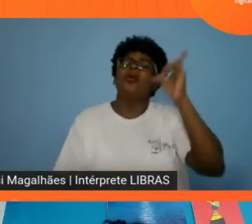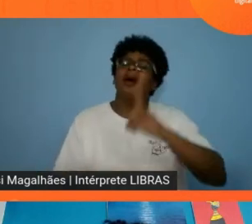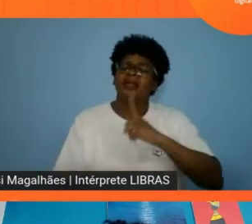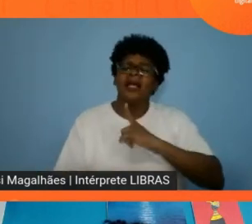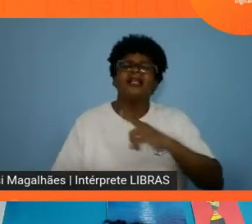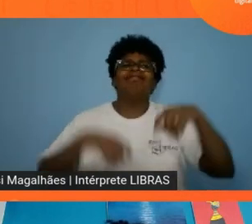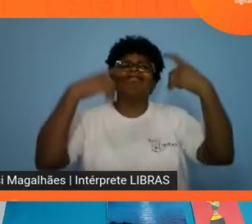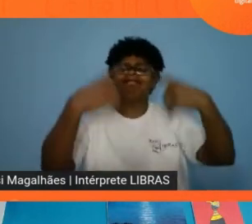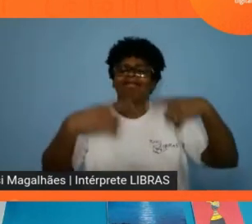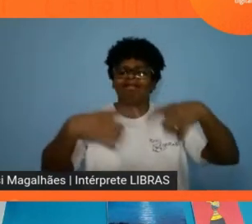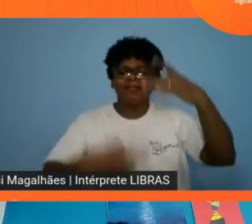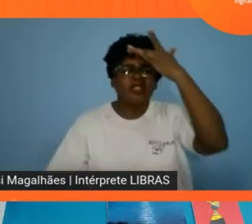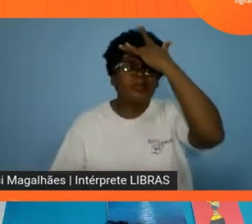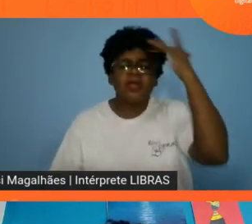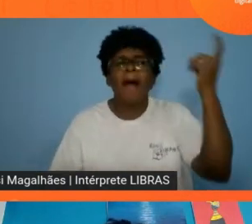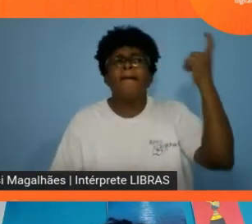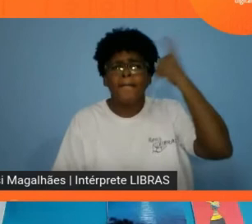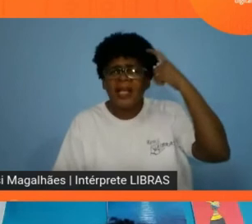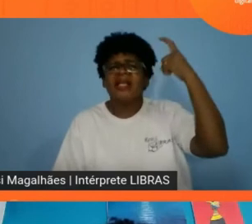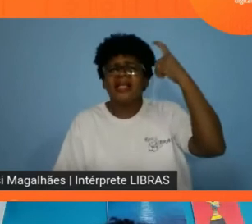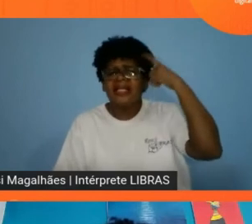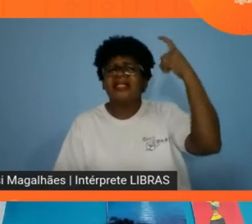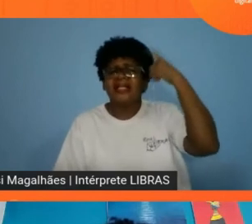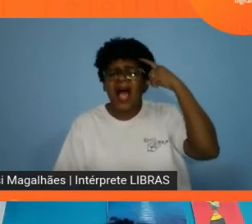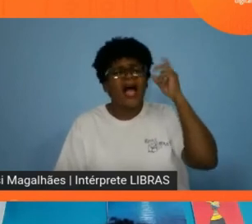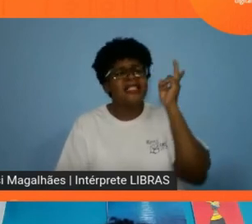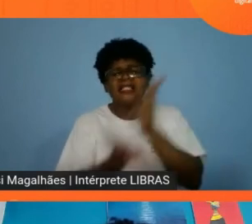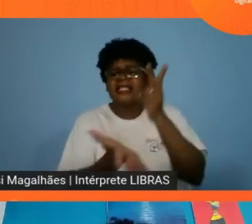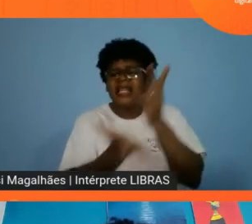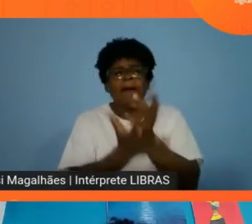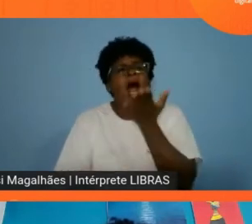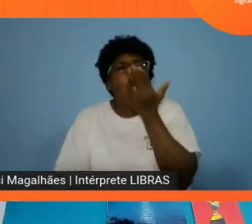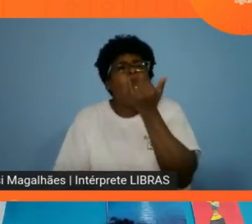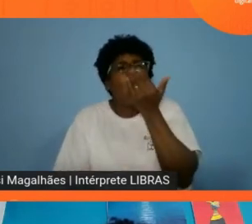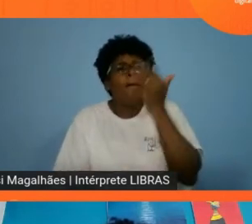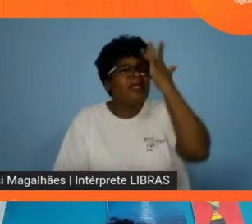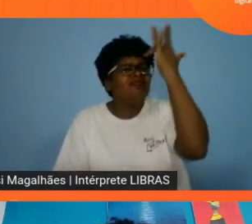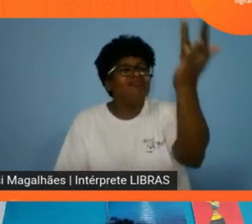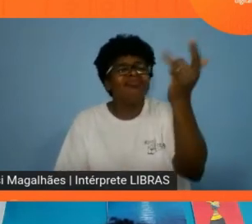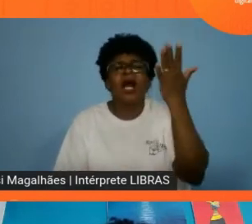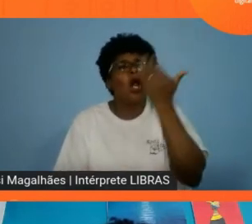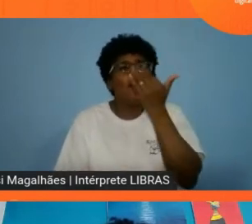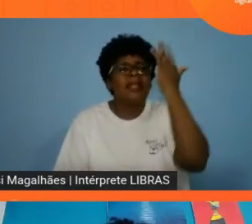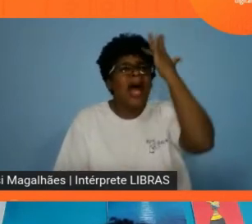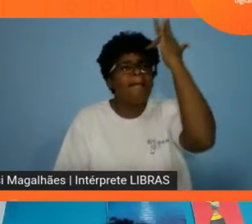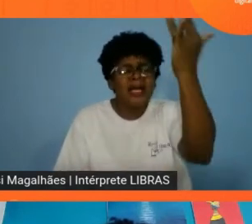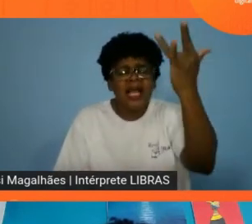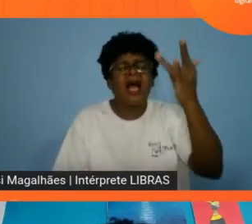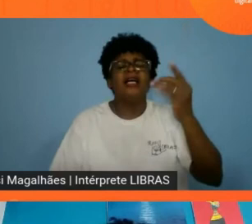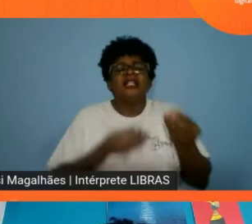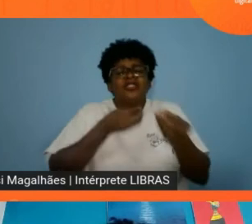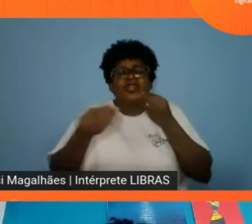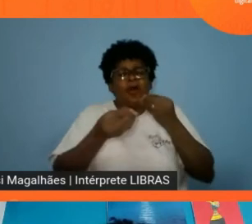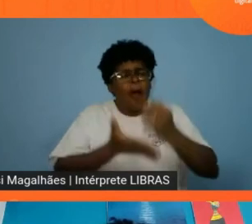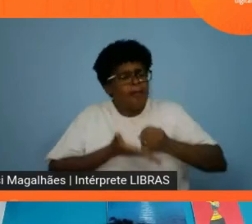aonde as pessoas têm que pensar no, na comida do amanhã, aonde as pessoas têm que pensar em como sustentar os